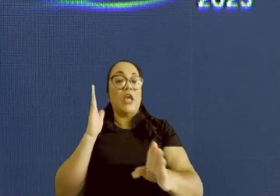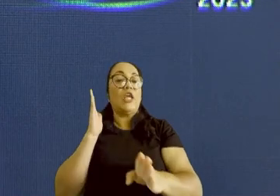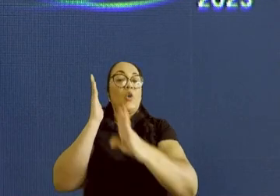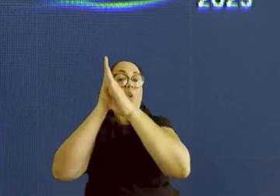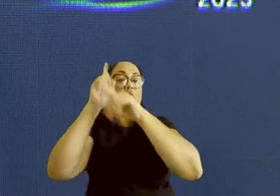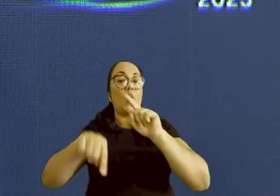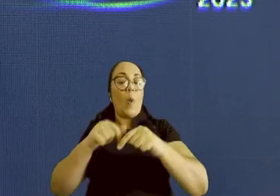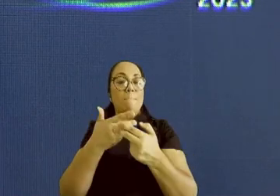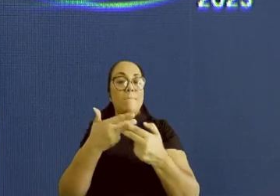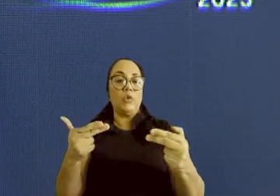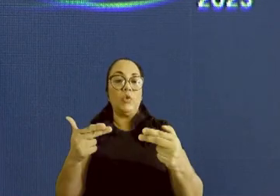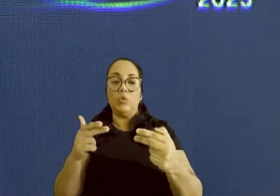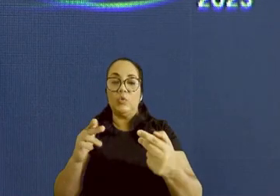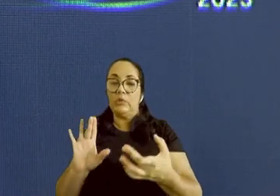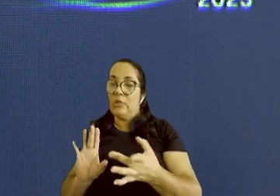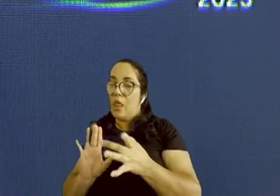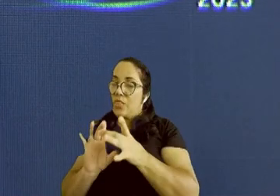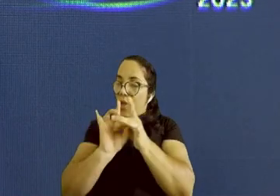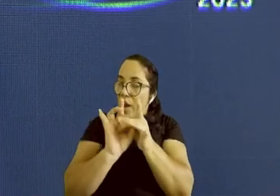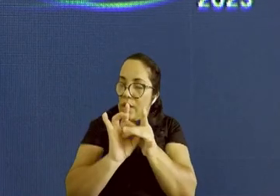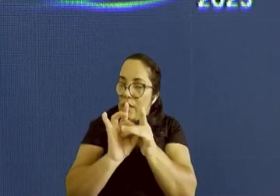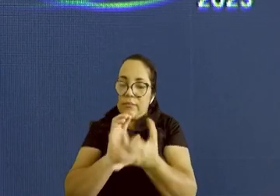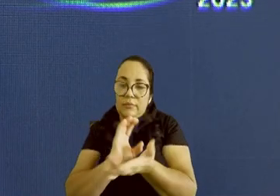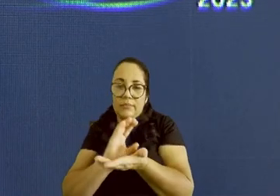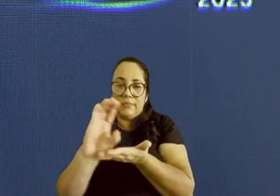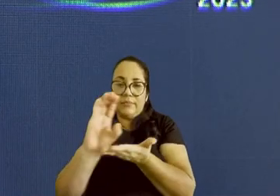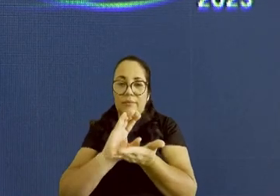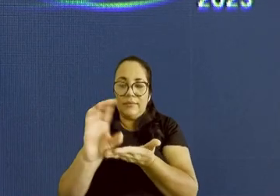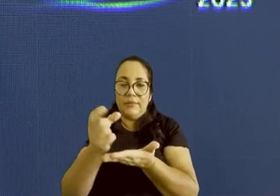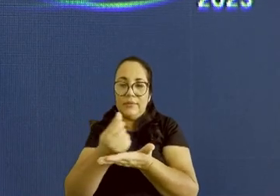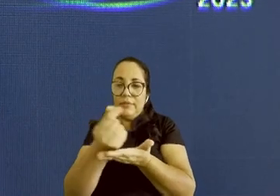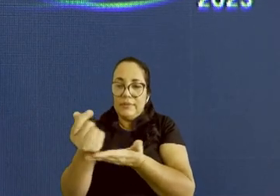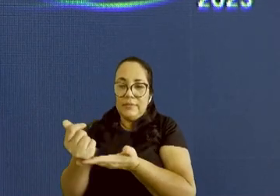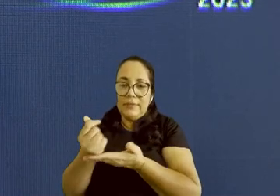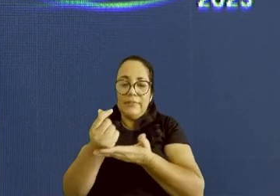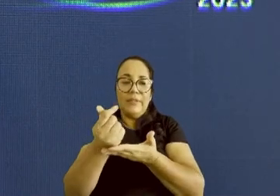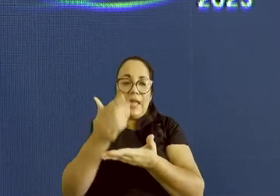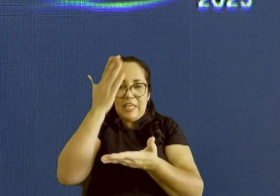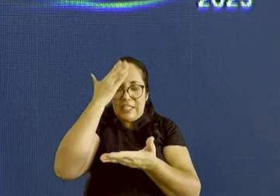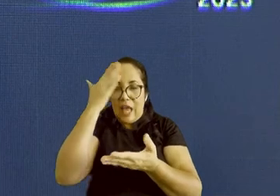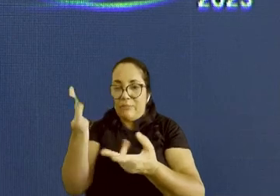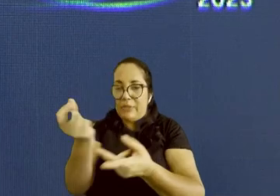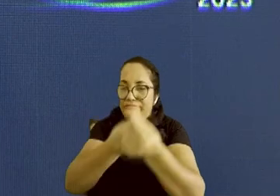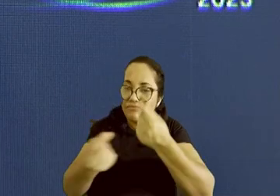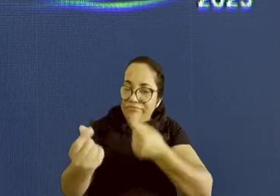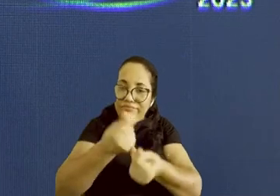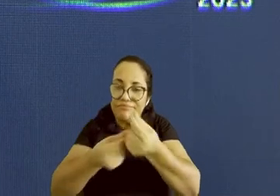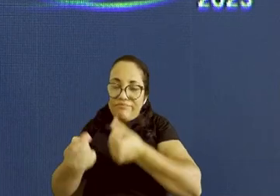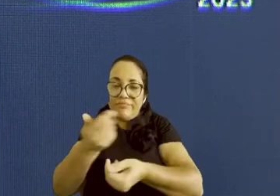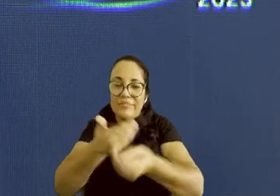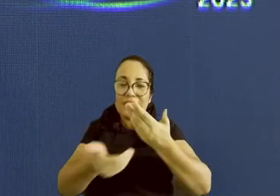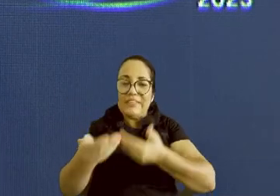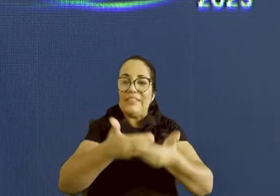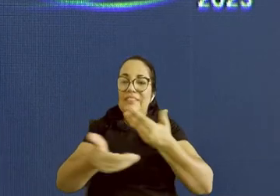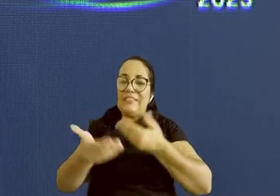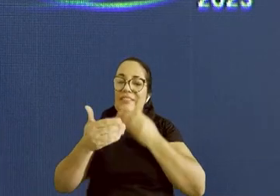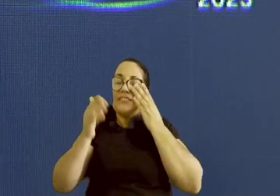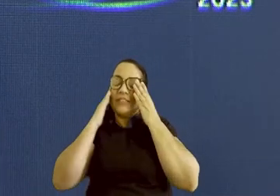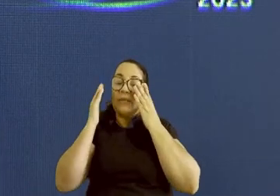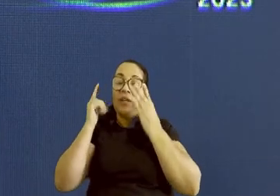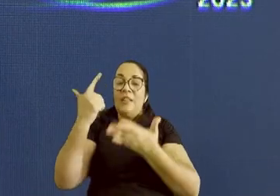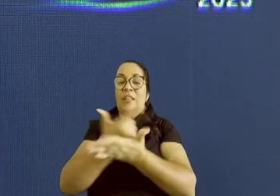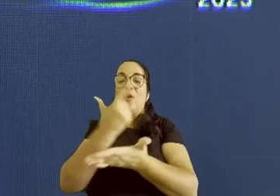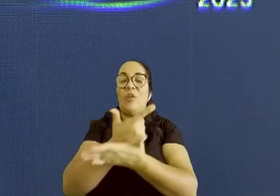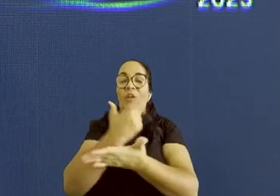e aprende a atravessar as transições de mercado né você tentar um livro do Senhor da cisco ele fala que nem se preocupa com